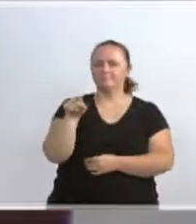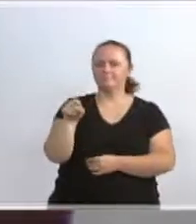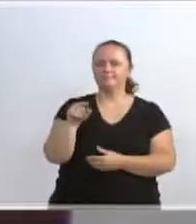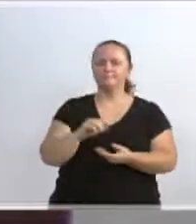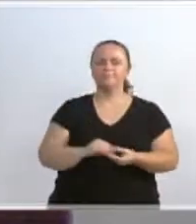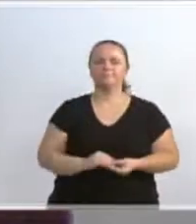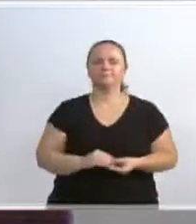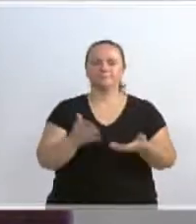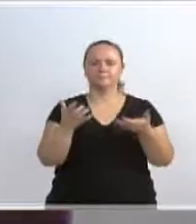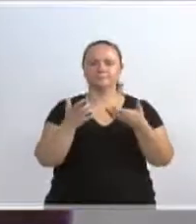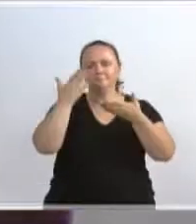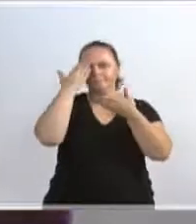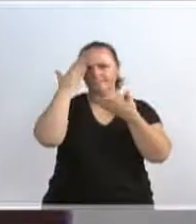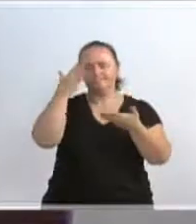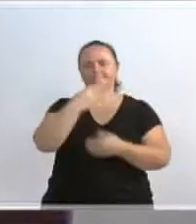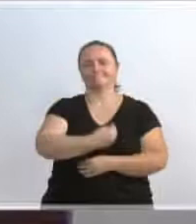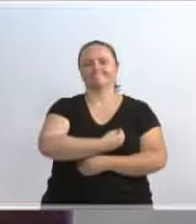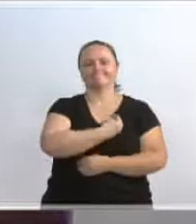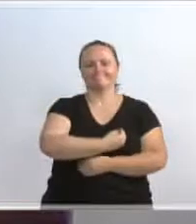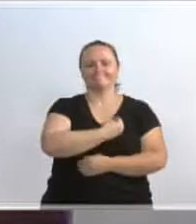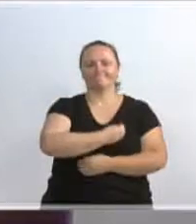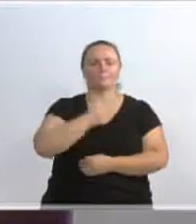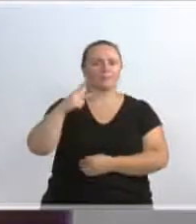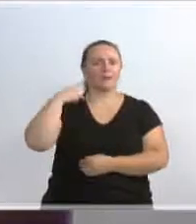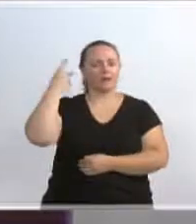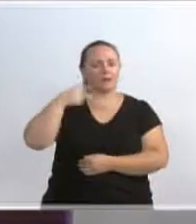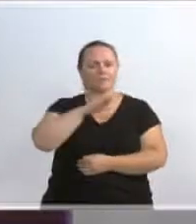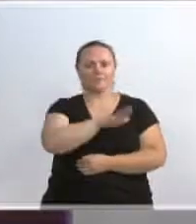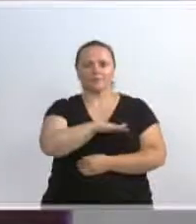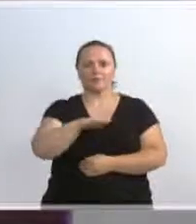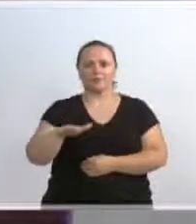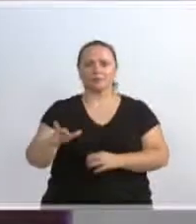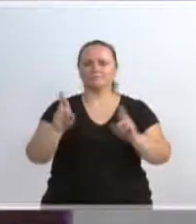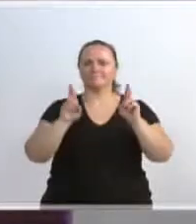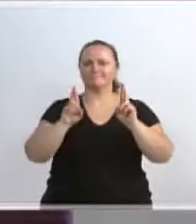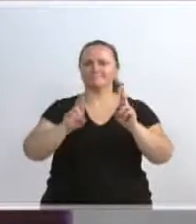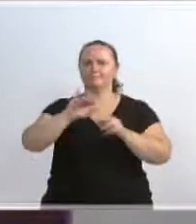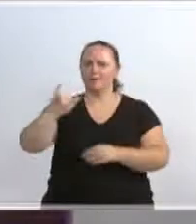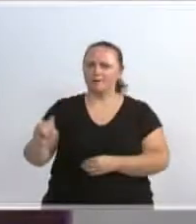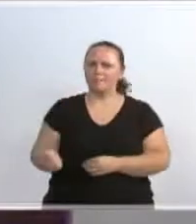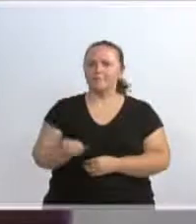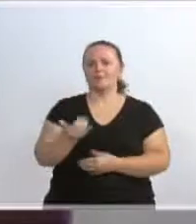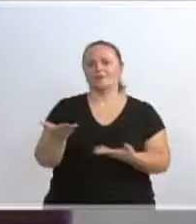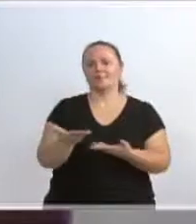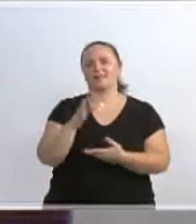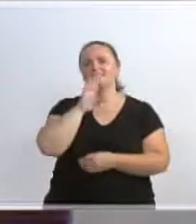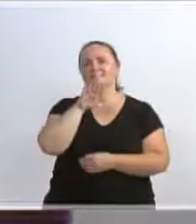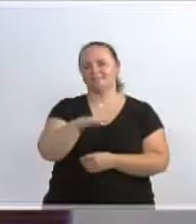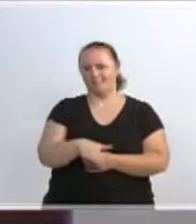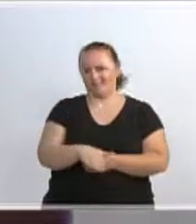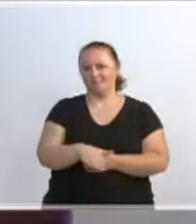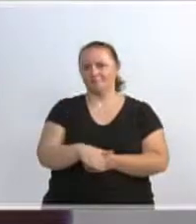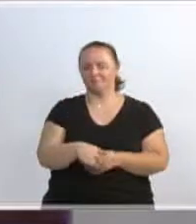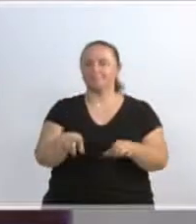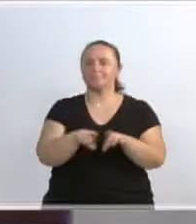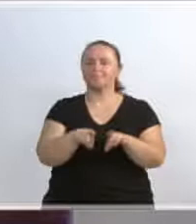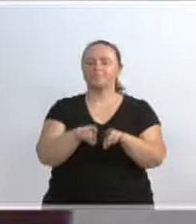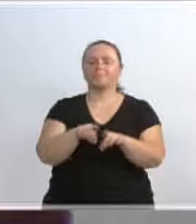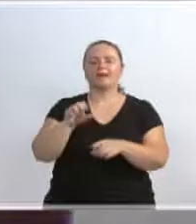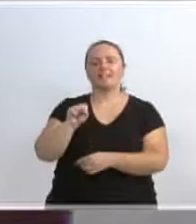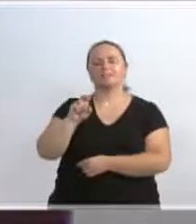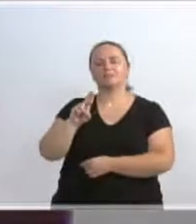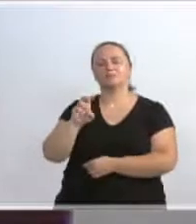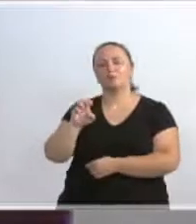agradecer a presença dos vereadores Mirim, espero que seja proveitosa essa tarde para vocês, a Suelen Jandrei da Silva, a Ana